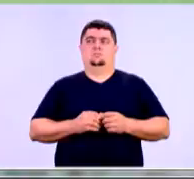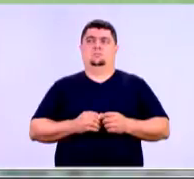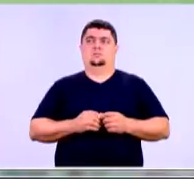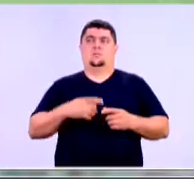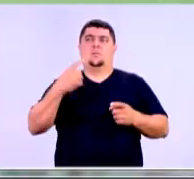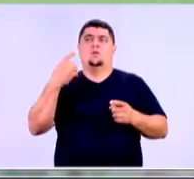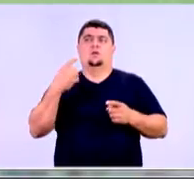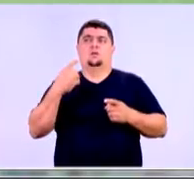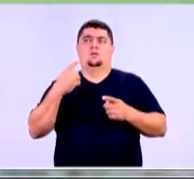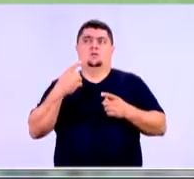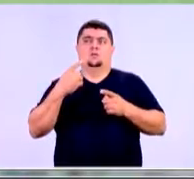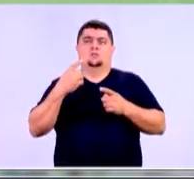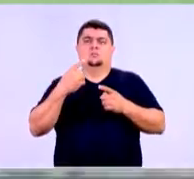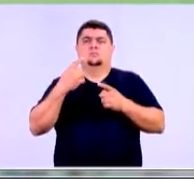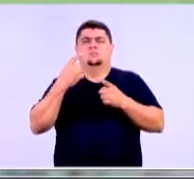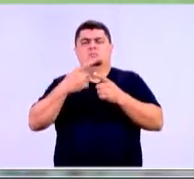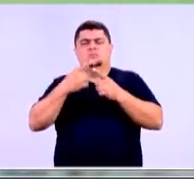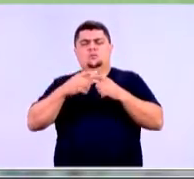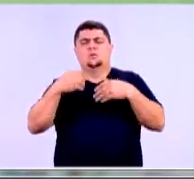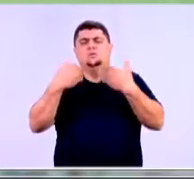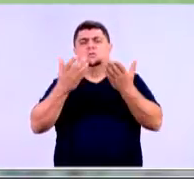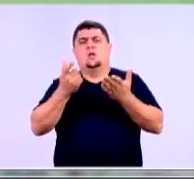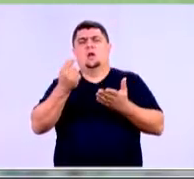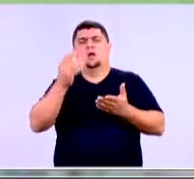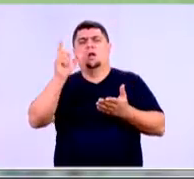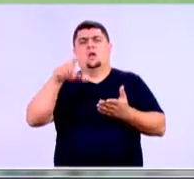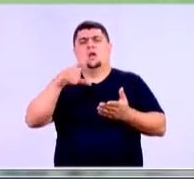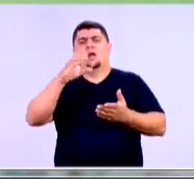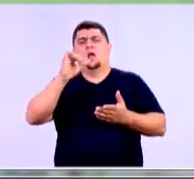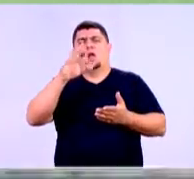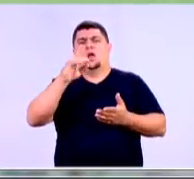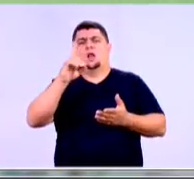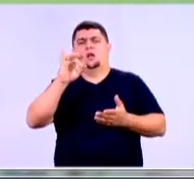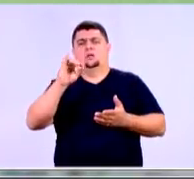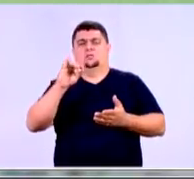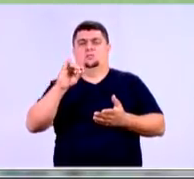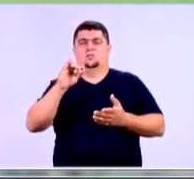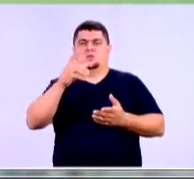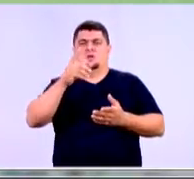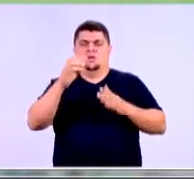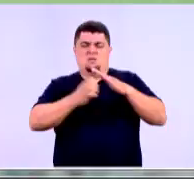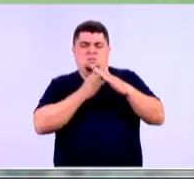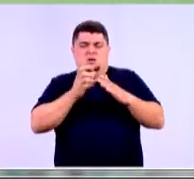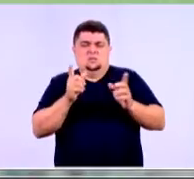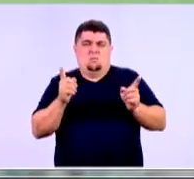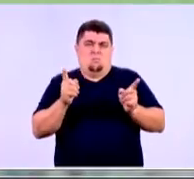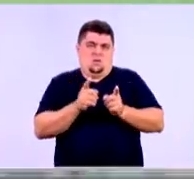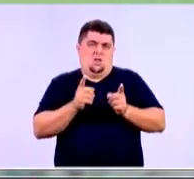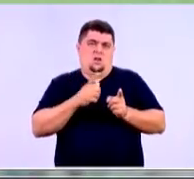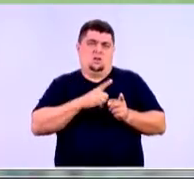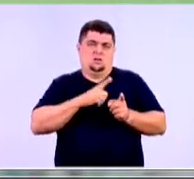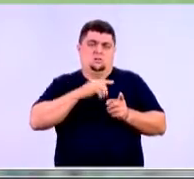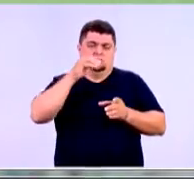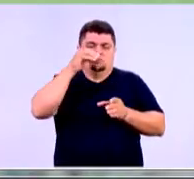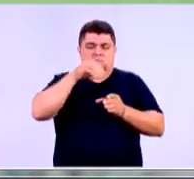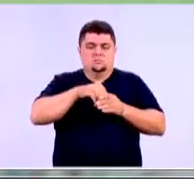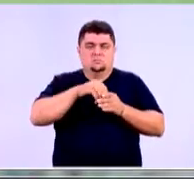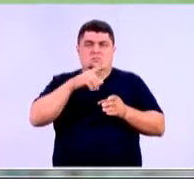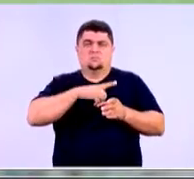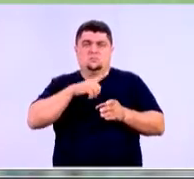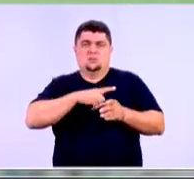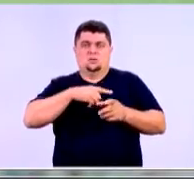Por que oferecer crédito? As micro e pequenas empresas estão inseridas num cenário